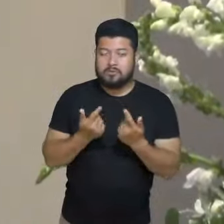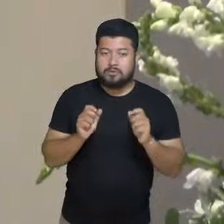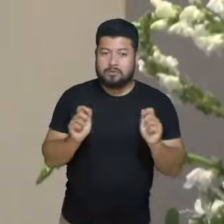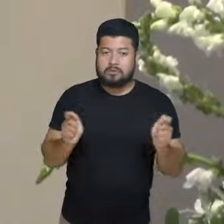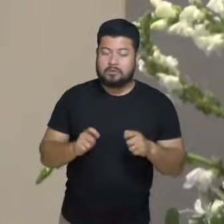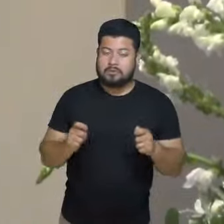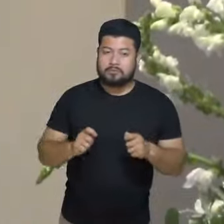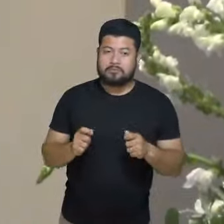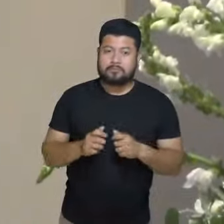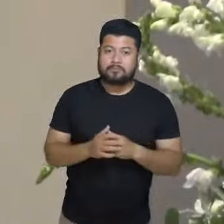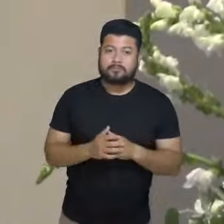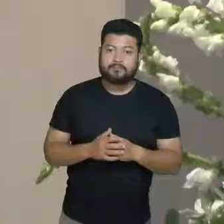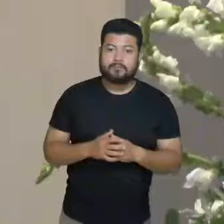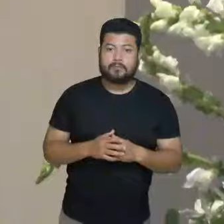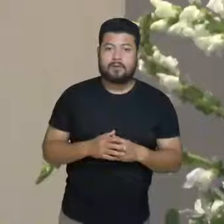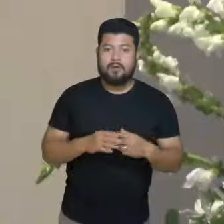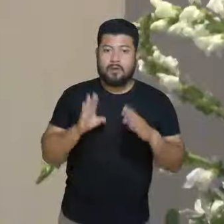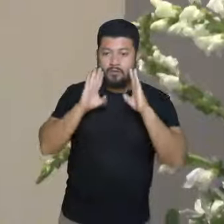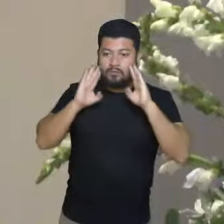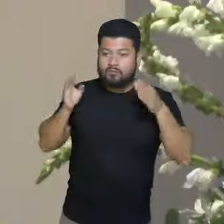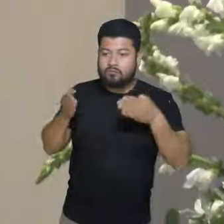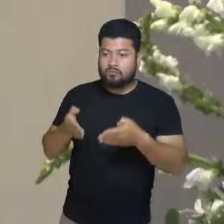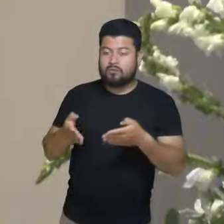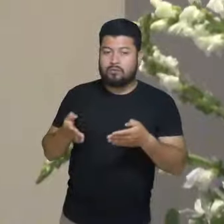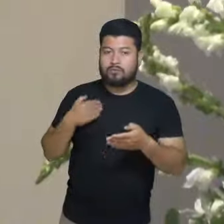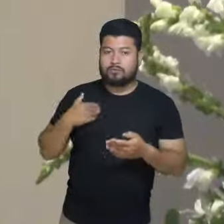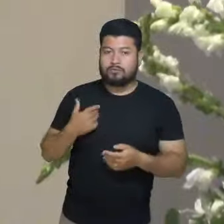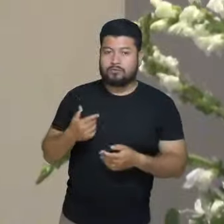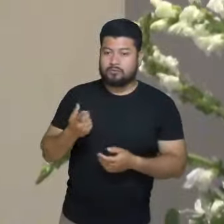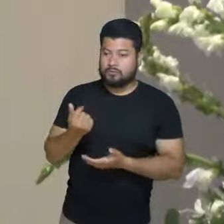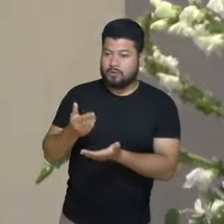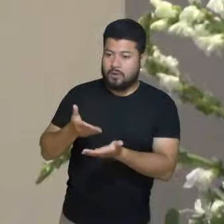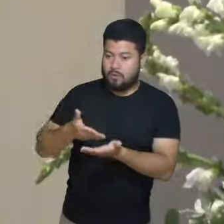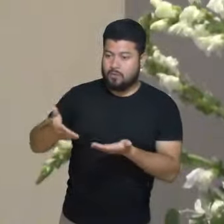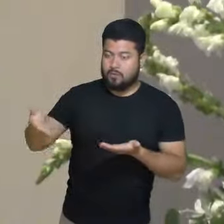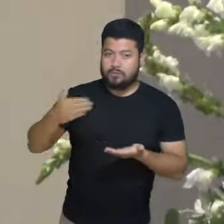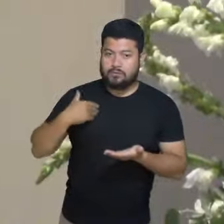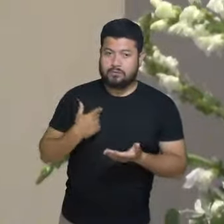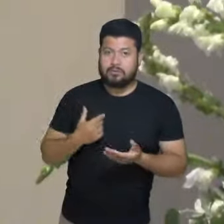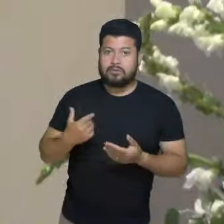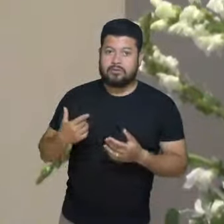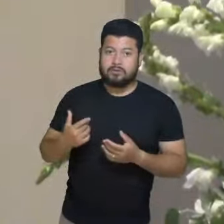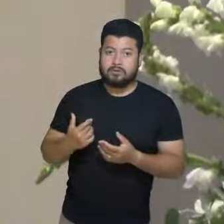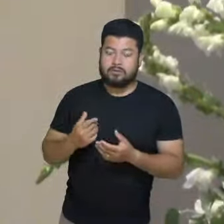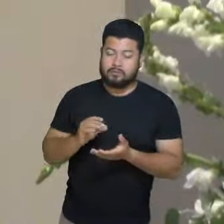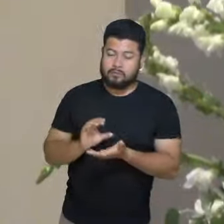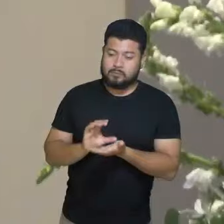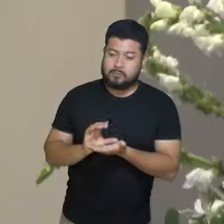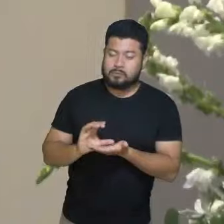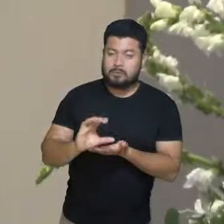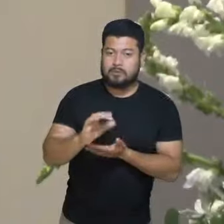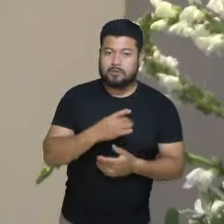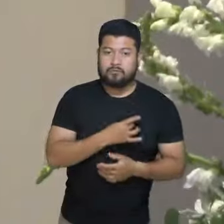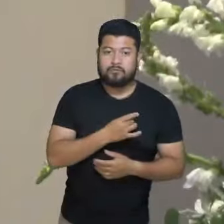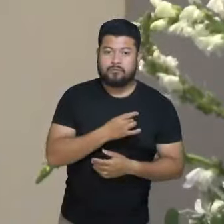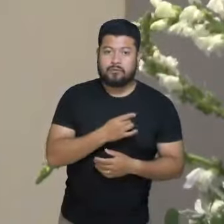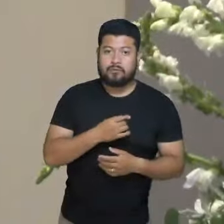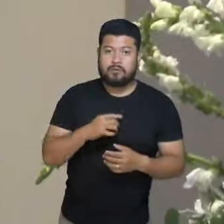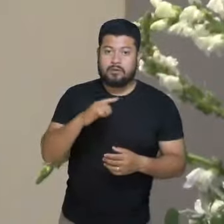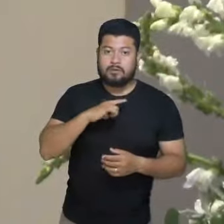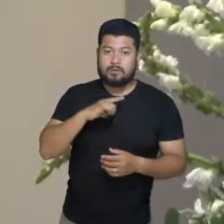Parlamento voltada a perseguir os créditos e as transferências voluntárias com previsão legal que existem no